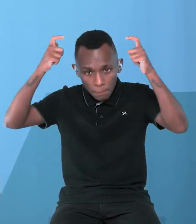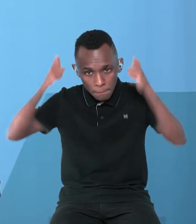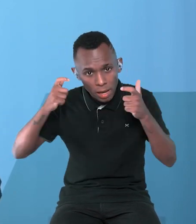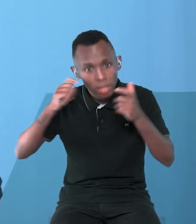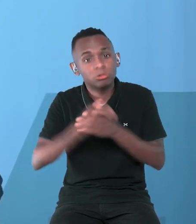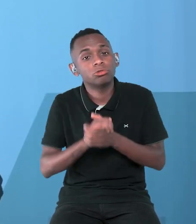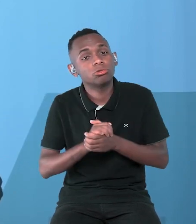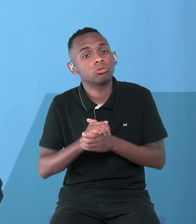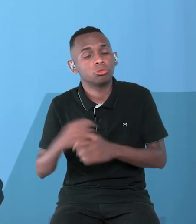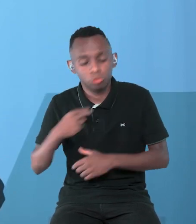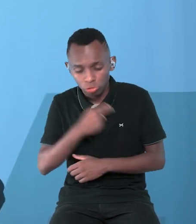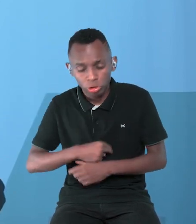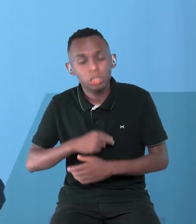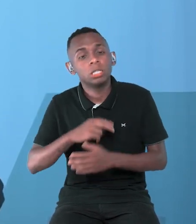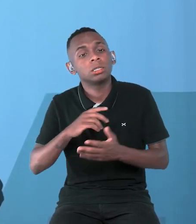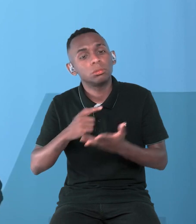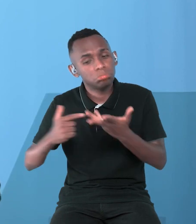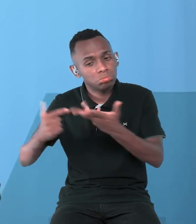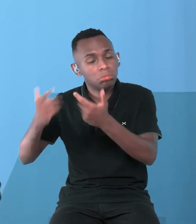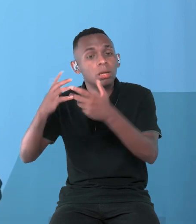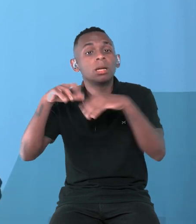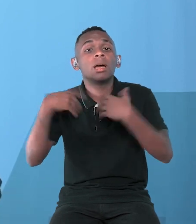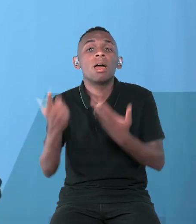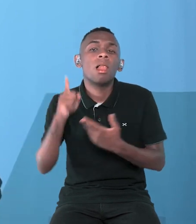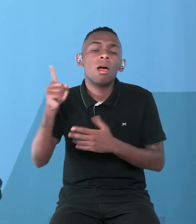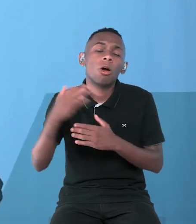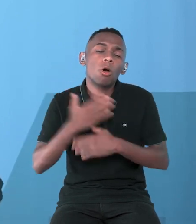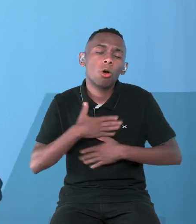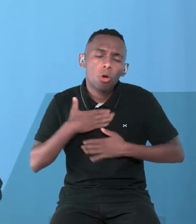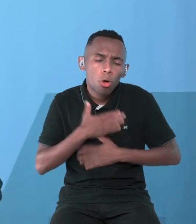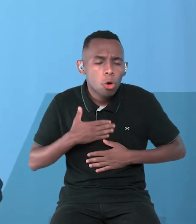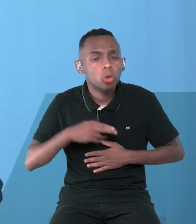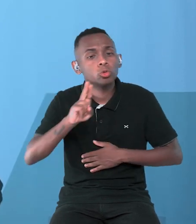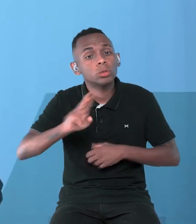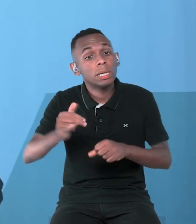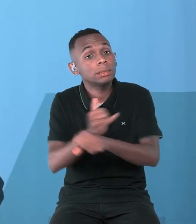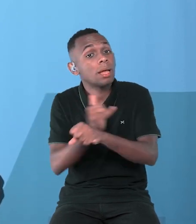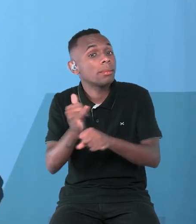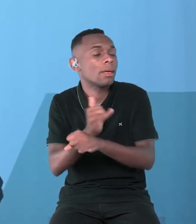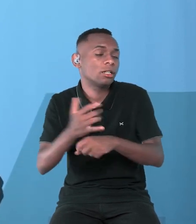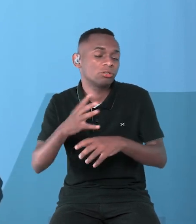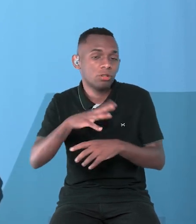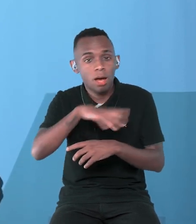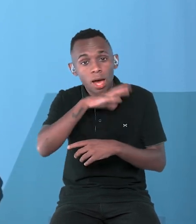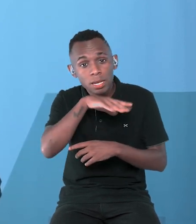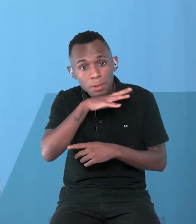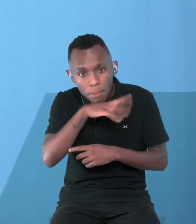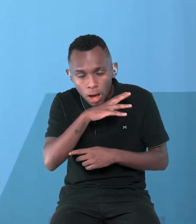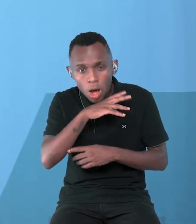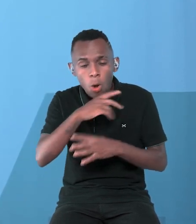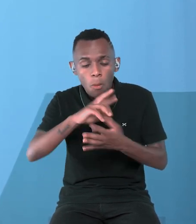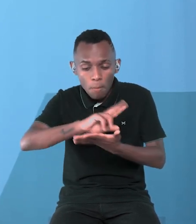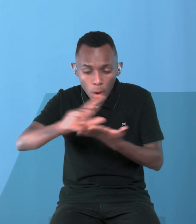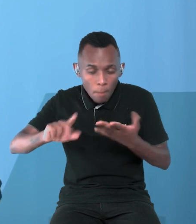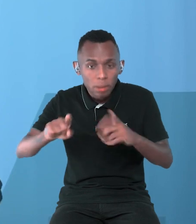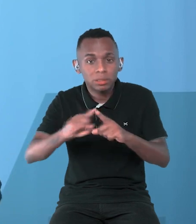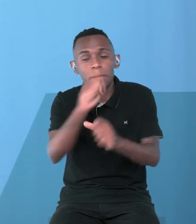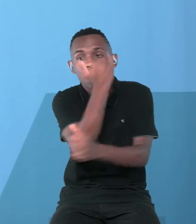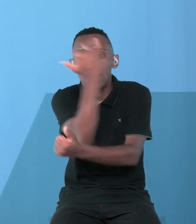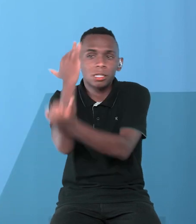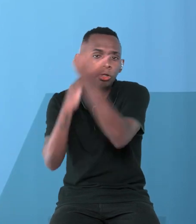China. A artista gosta muito de fazer livros com animais e com a natureza, por considerar importante colocar